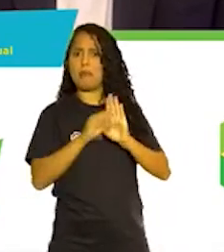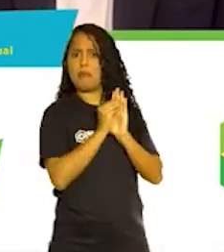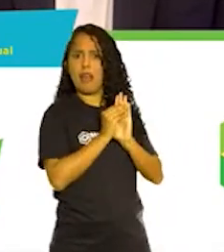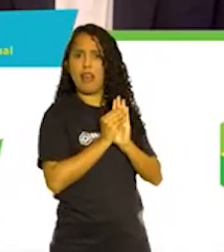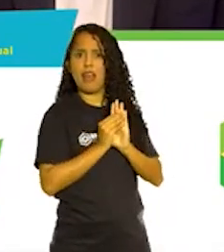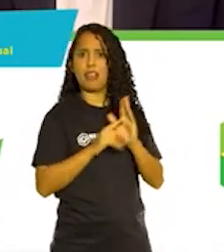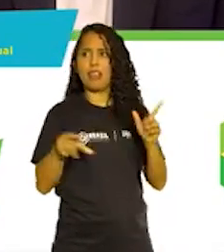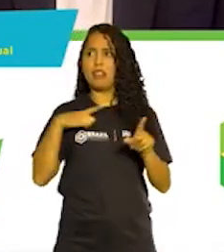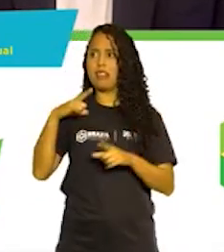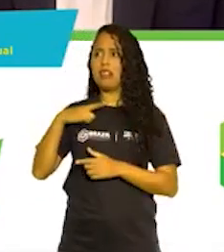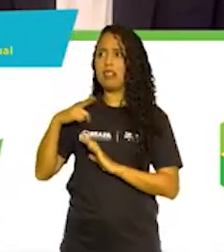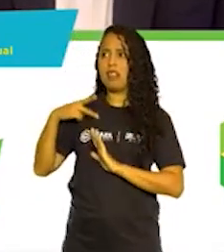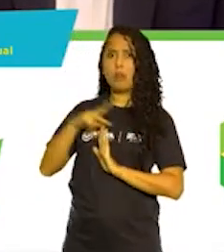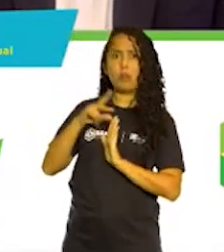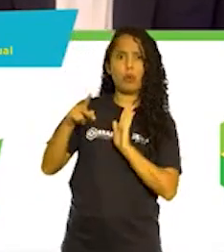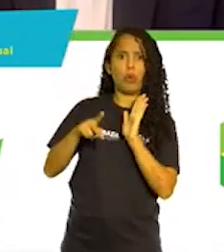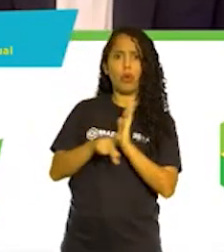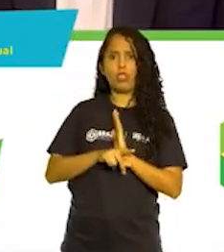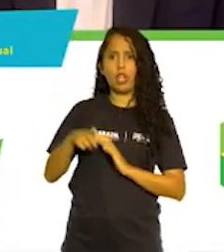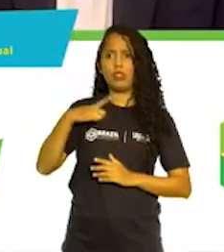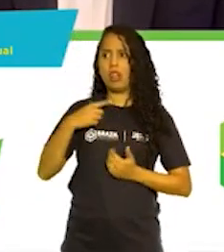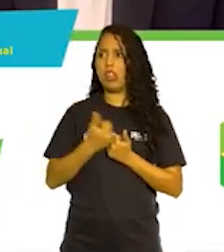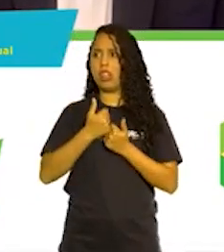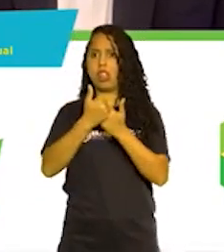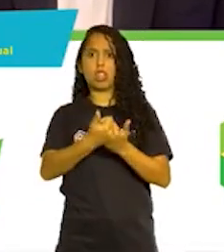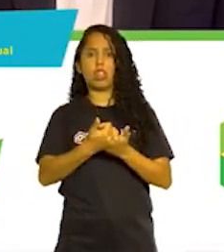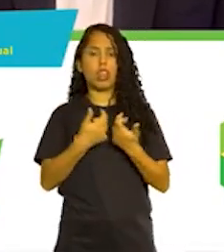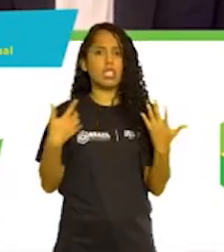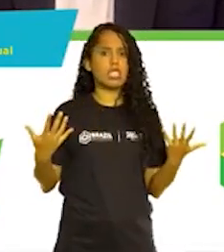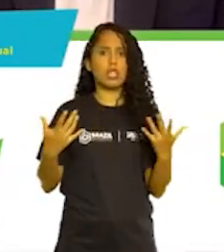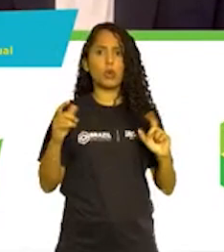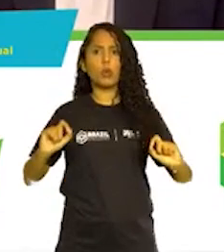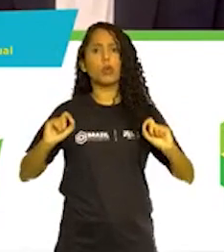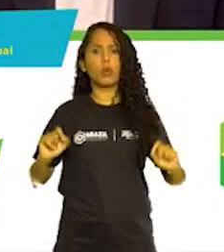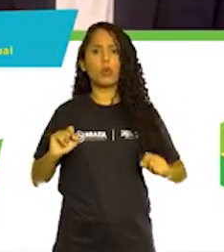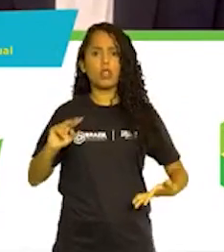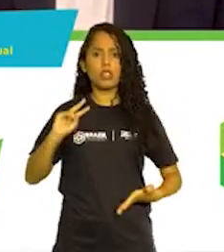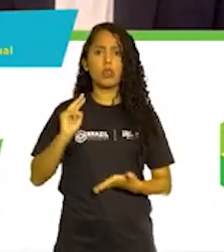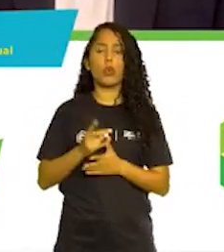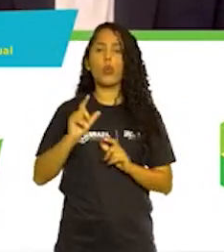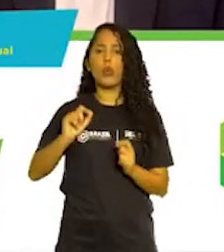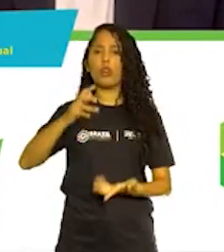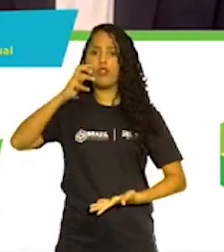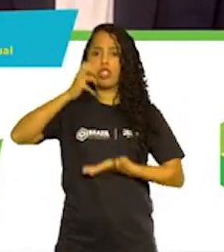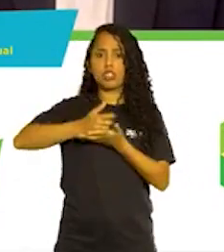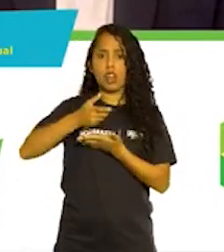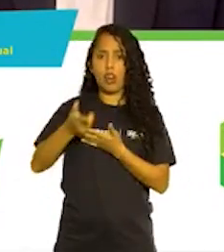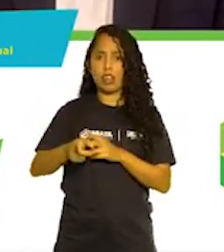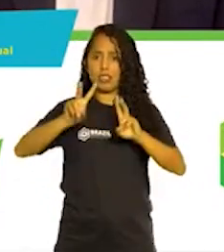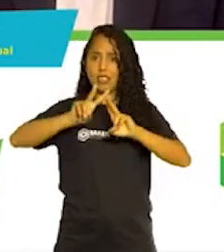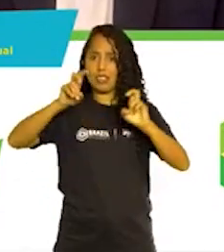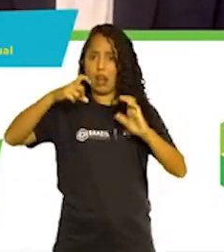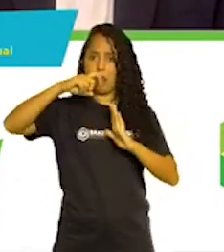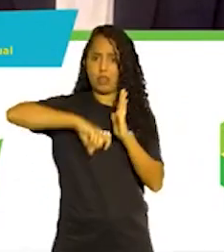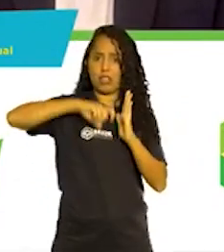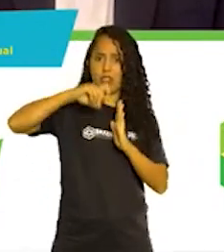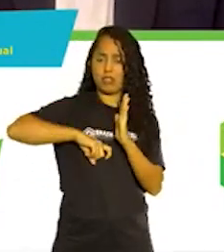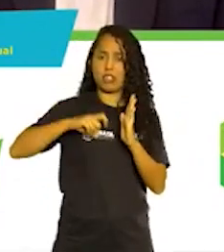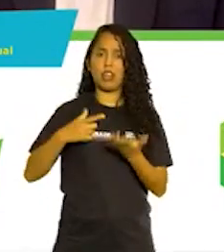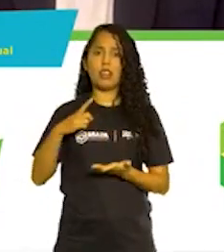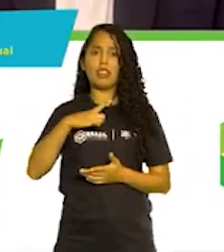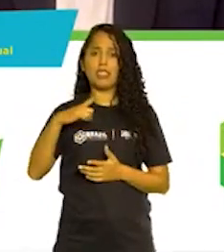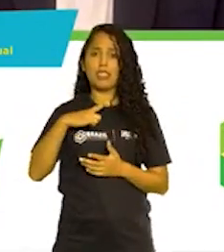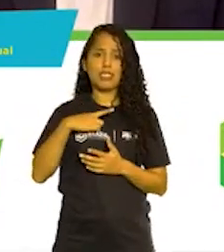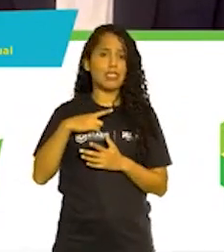um PLN, que aí supõe. No fundo é o seguinte, o que está acontecendo com a questão fiscal no Brasil? Nós estamos entrando numa área de muita fragilidade,